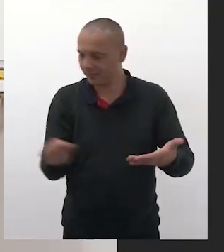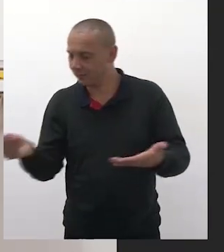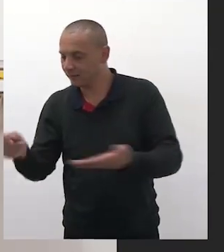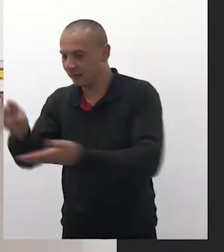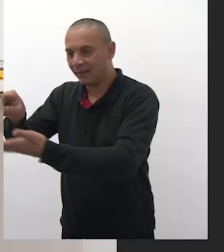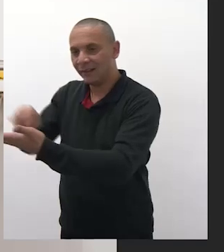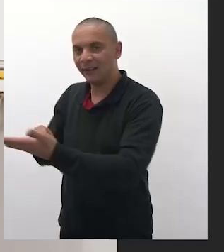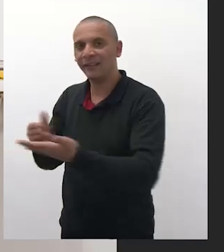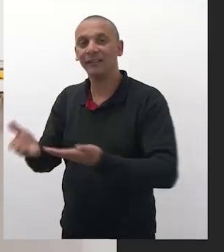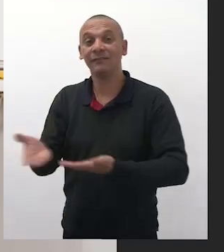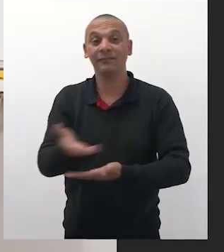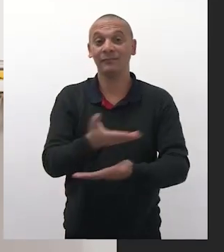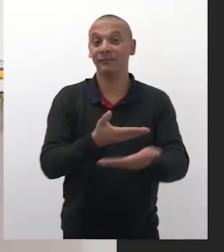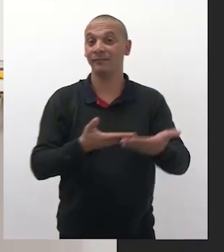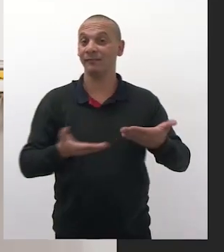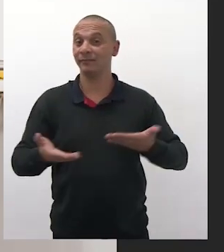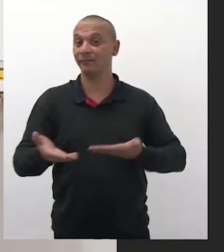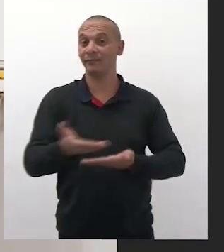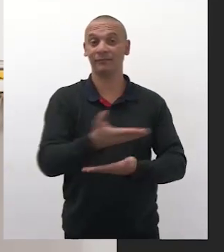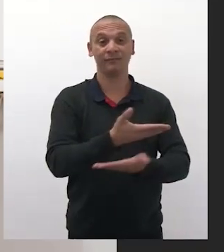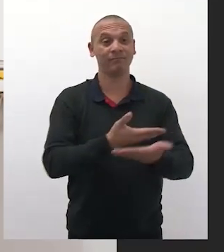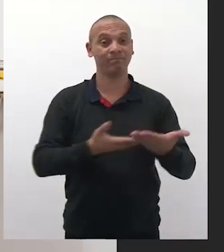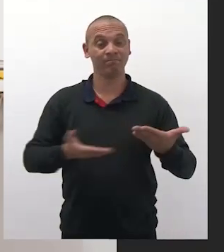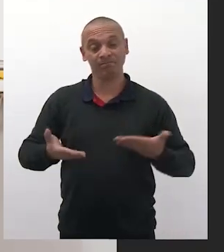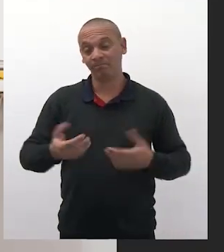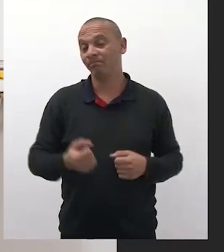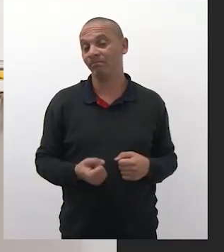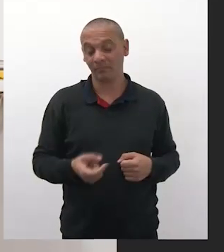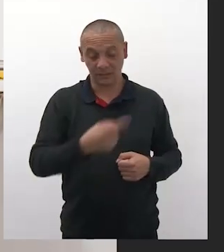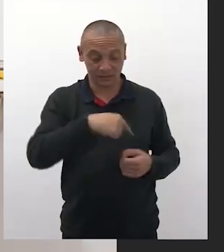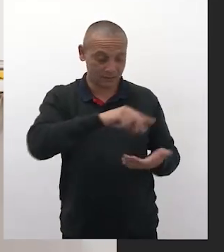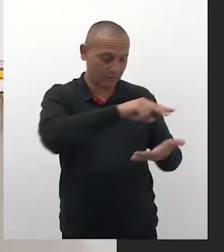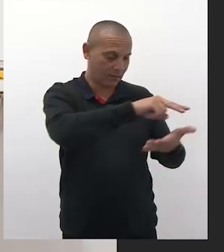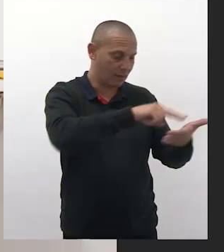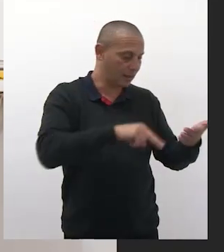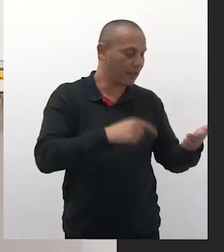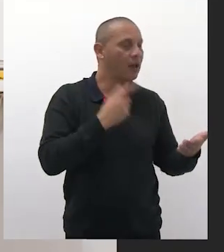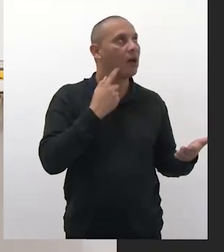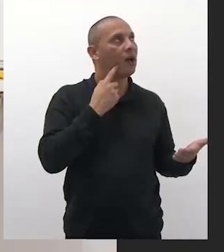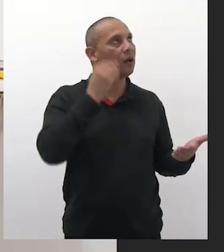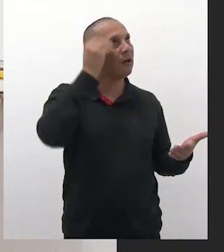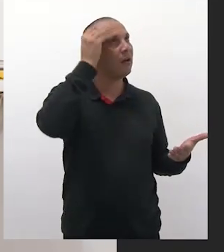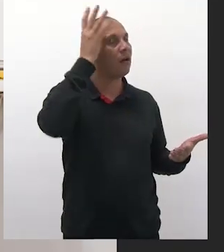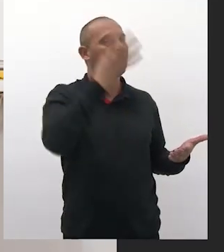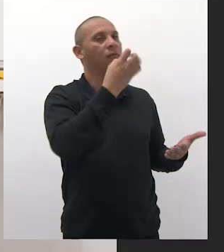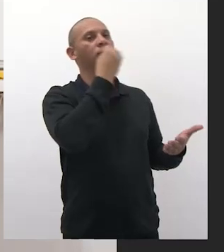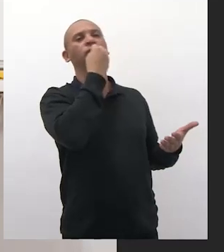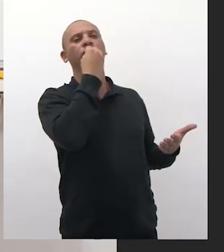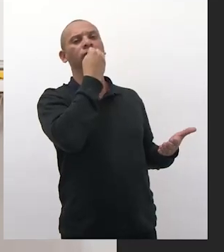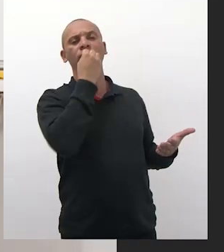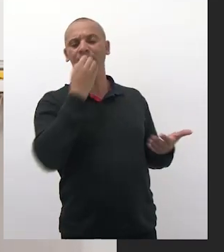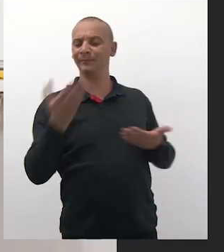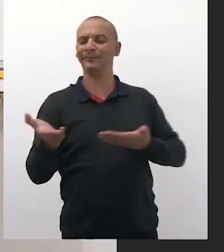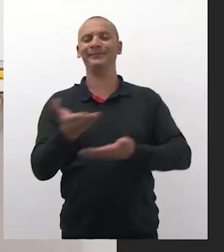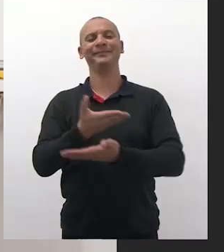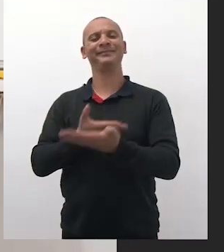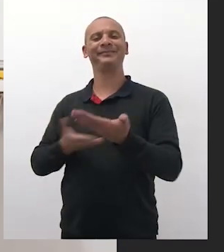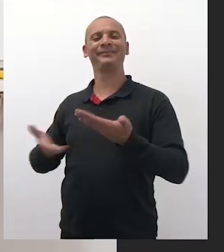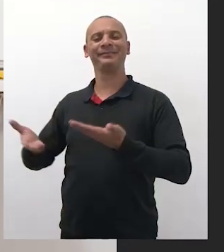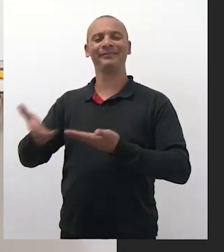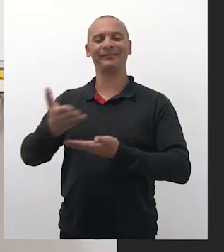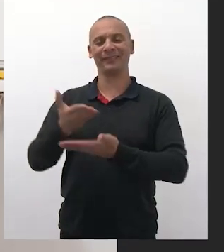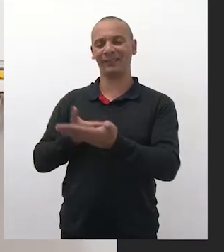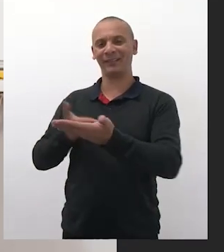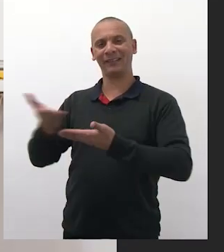gente compartilha, né? A gente lê, nós lemos e compartilhamos ali as experiências da leitura. Então, para mim, é